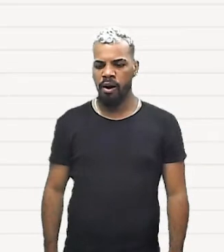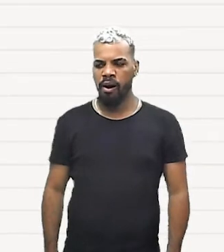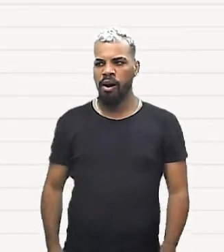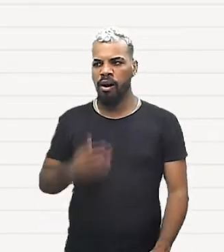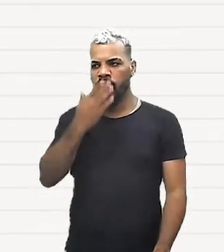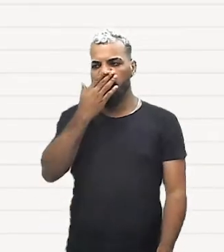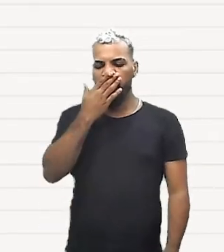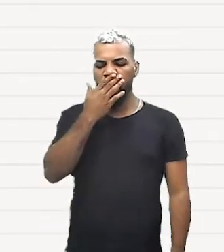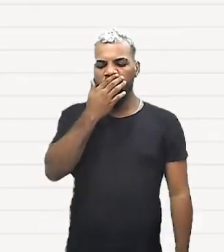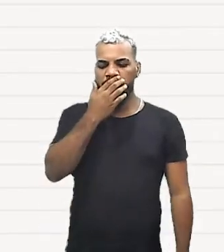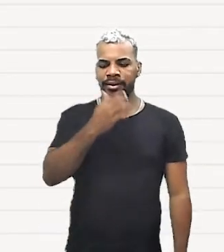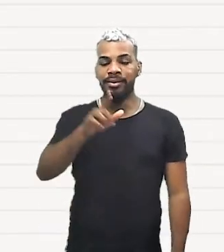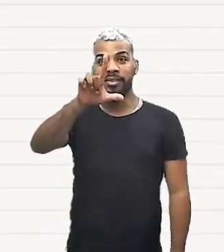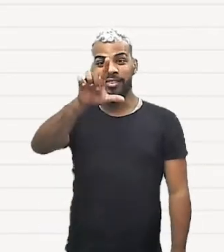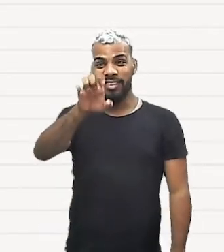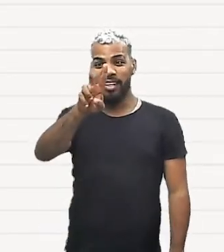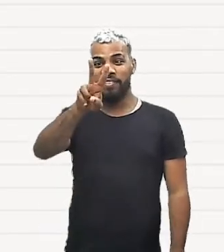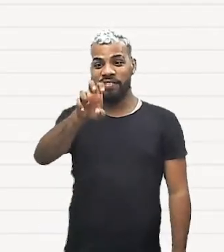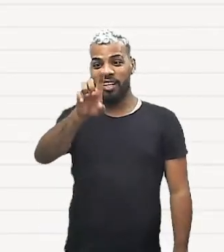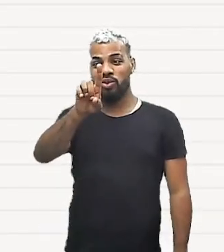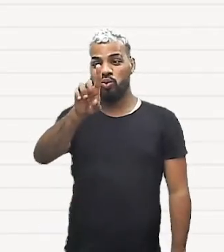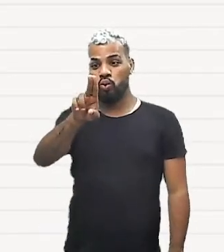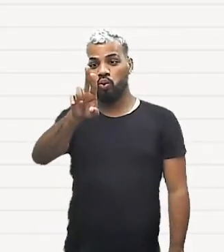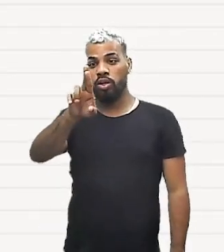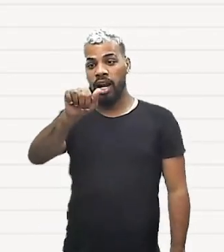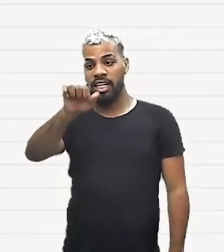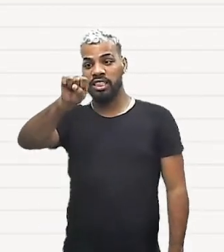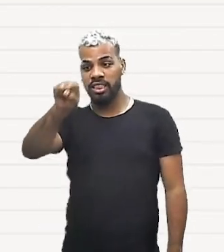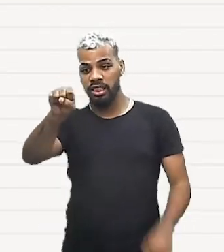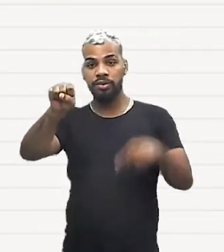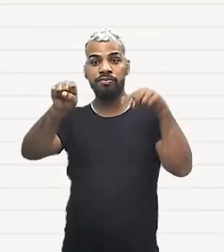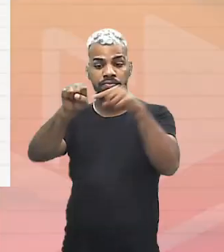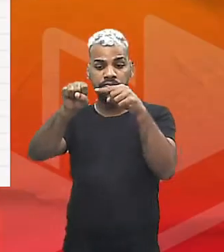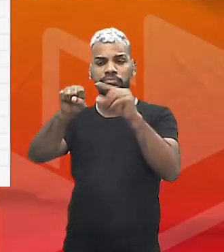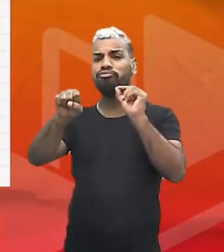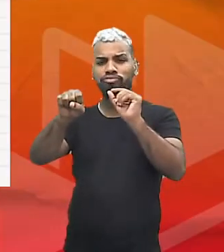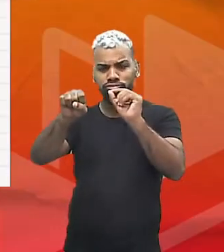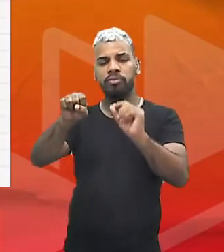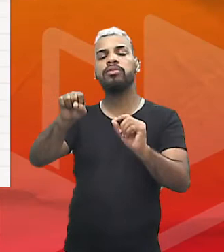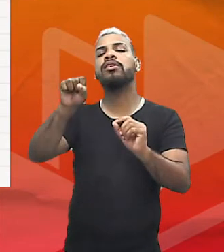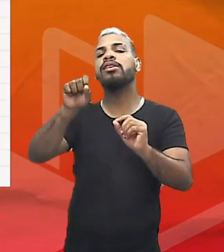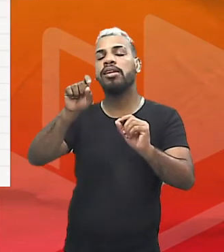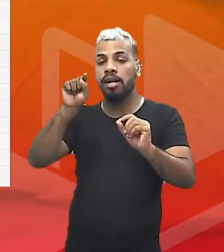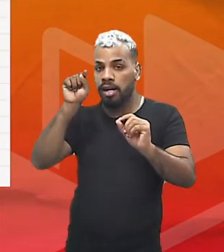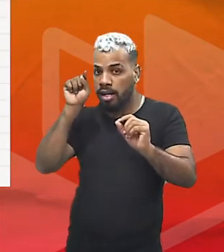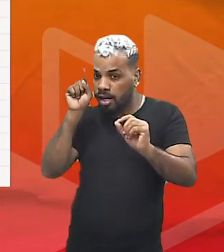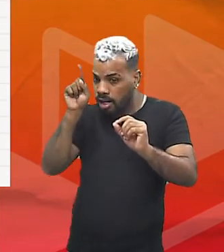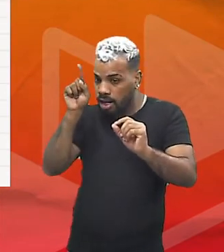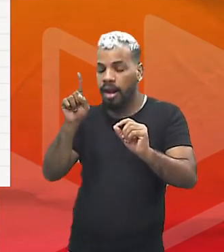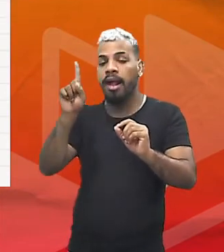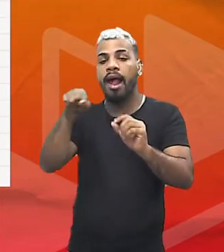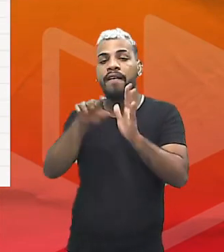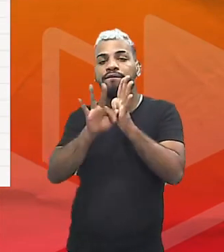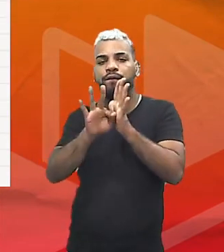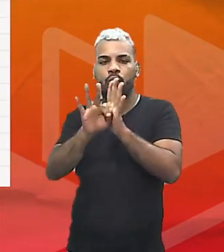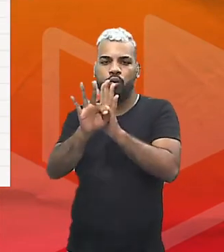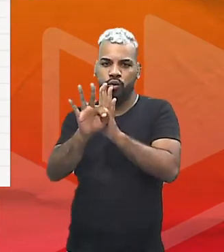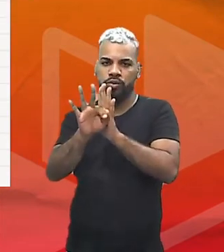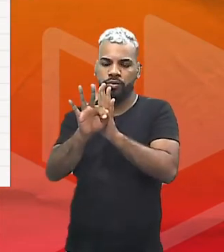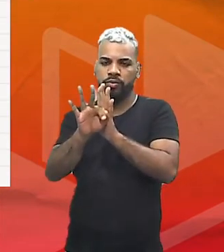André eu não lembro o que é que são leveduras Olhe quando a gente trabalha com as leveduras lembrem que as leveduras são fungos tá